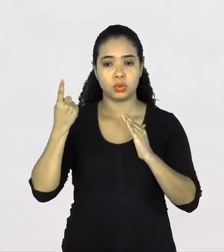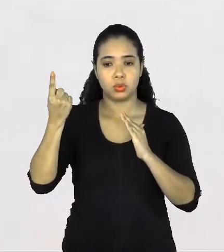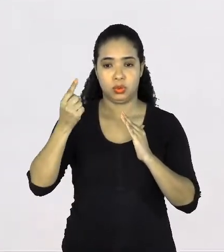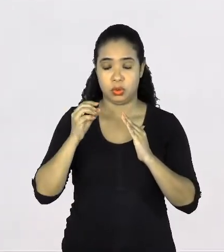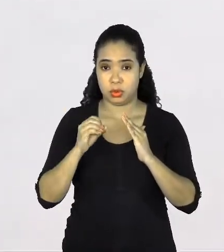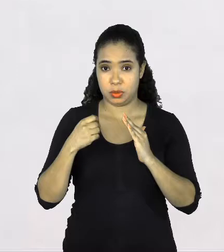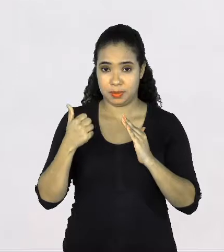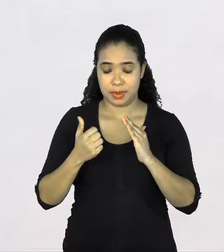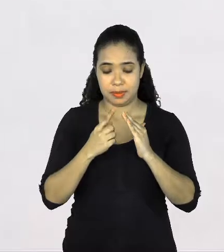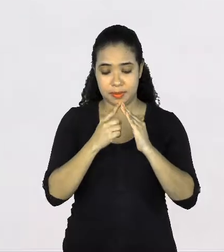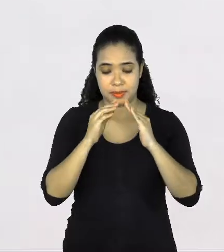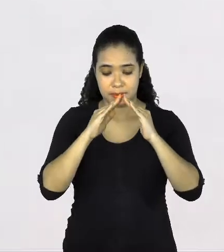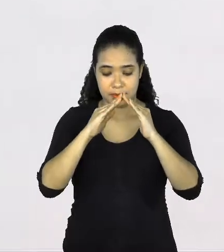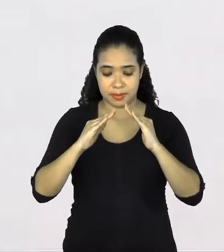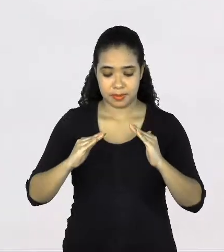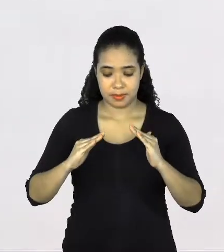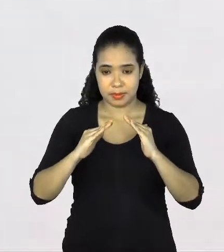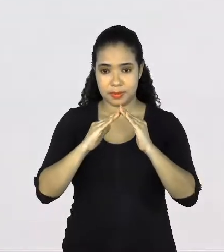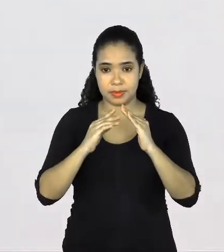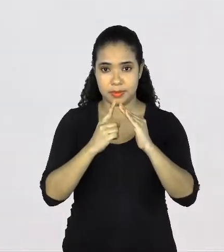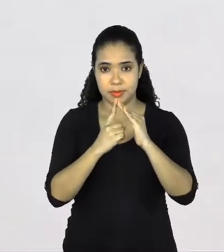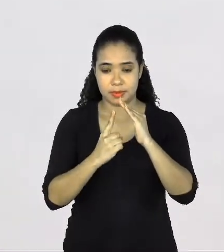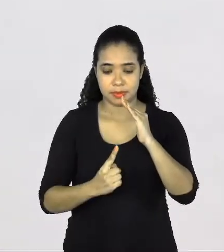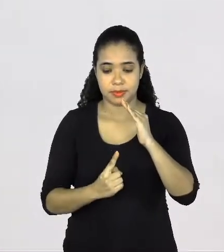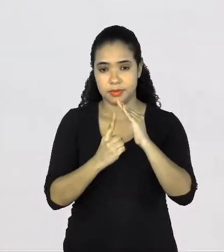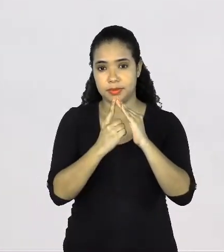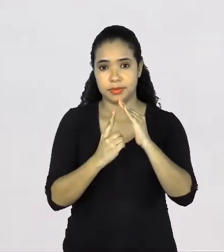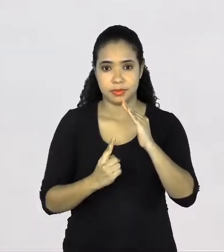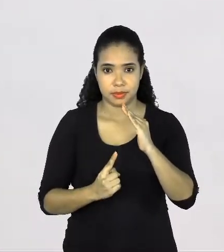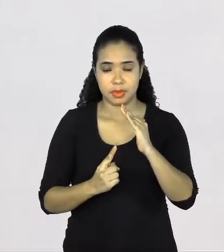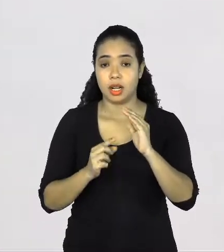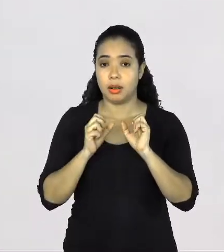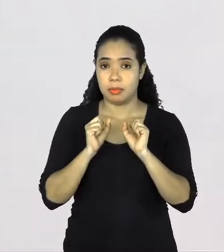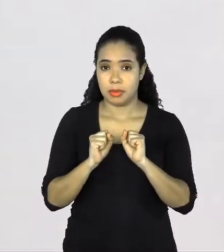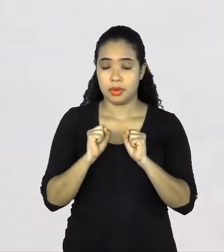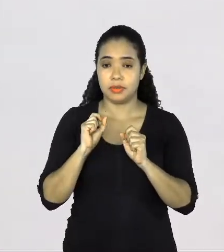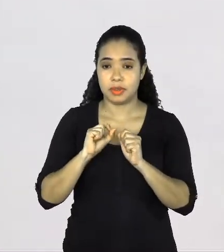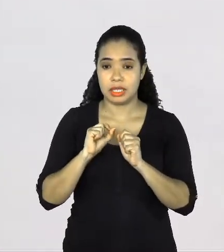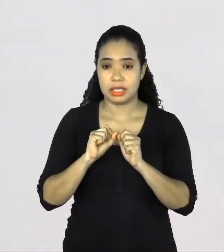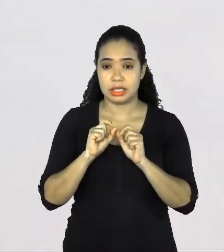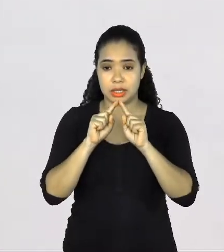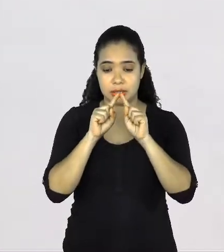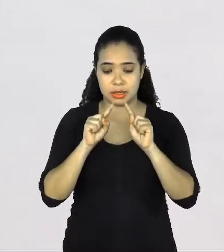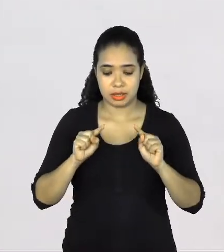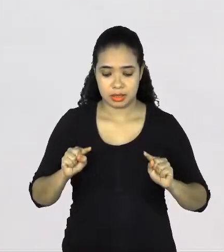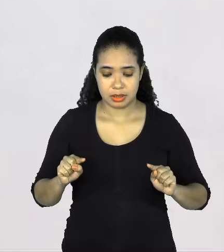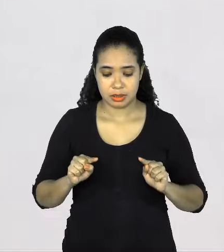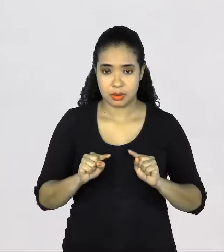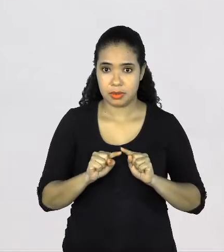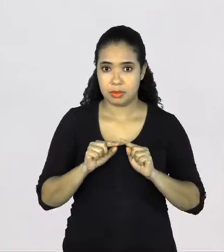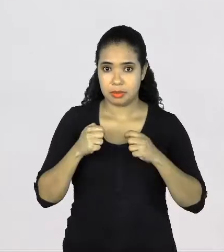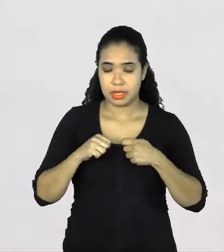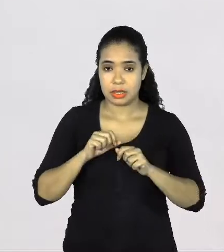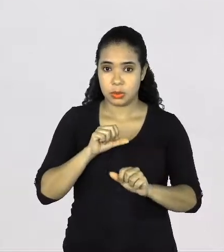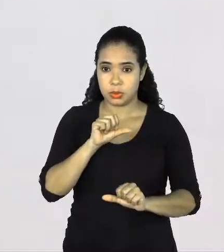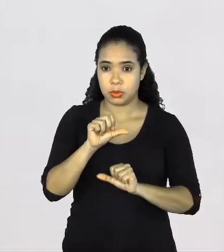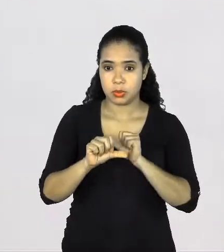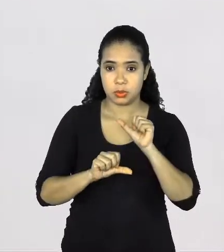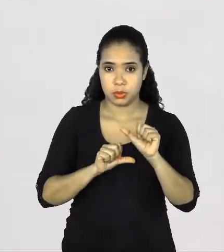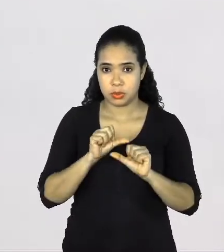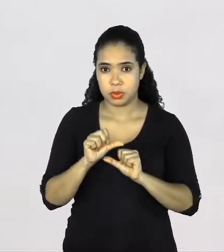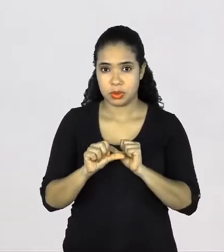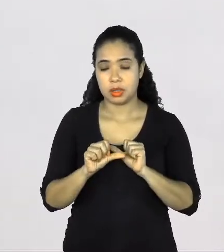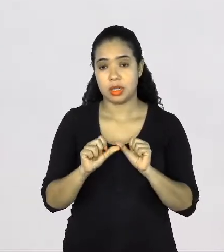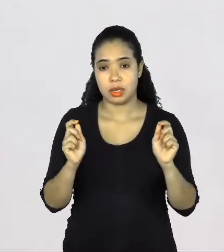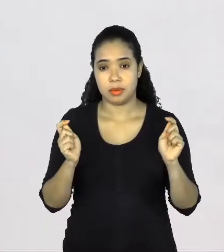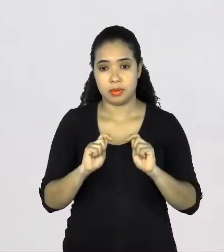Lembrando a vocês que esse conteúdo só pode ser aplicado no triângulo retângulo. Então eu teria que transformar esse triângulo em retângulo para